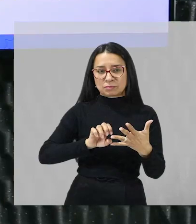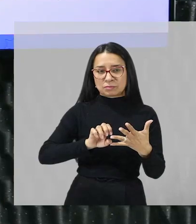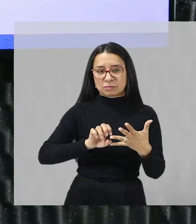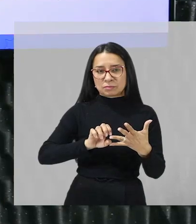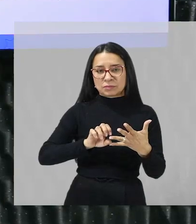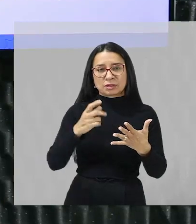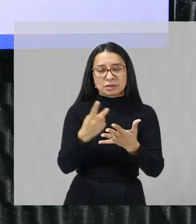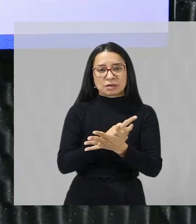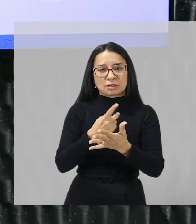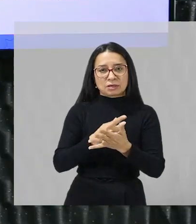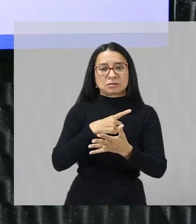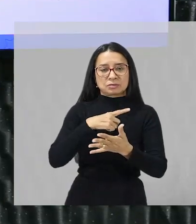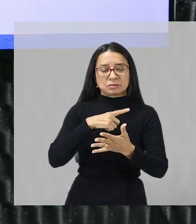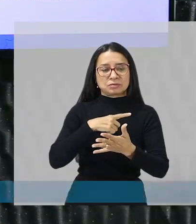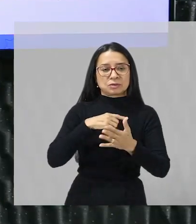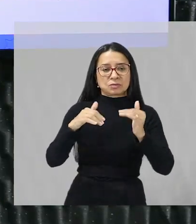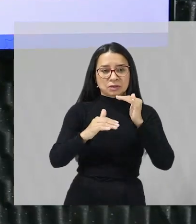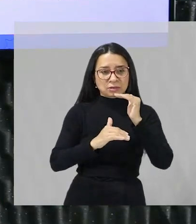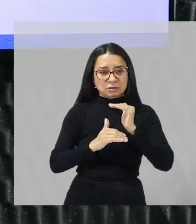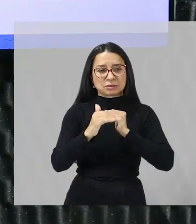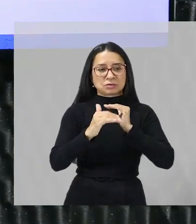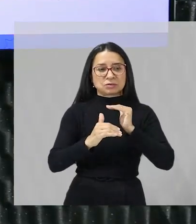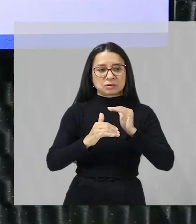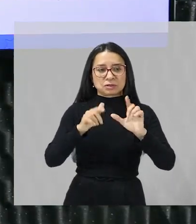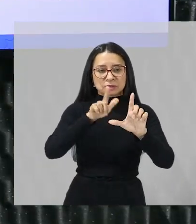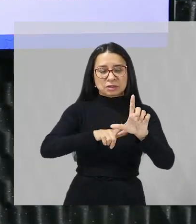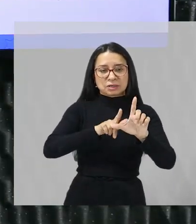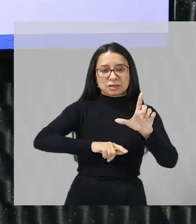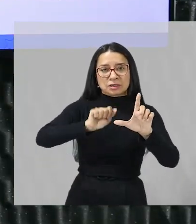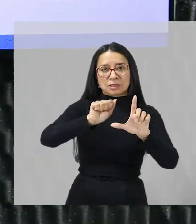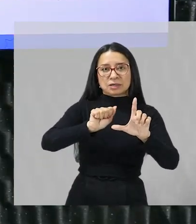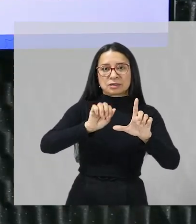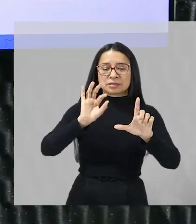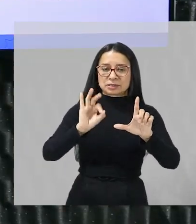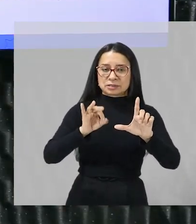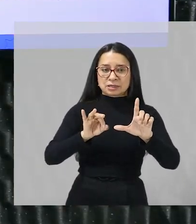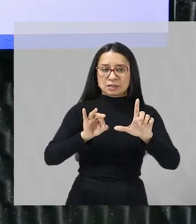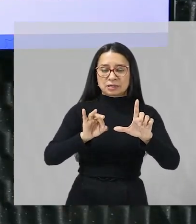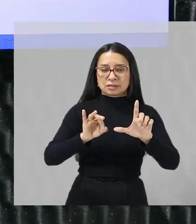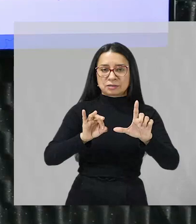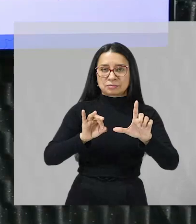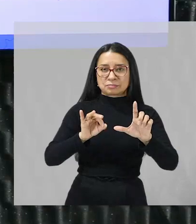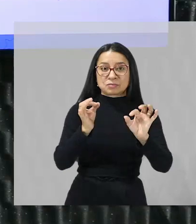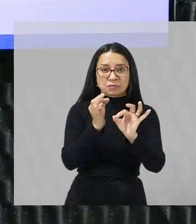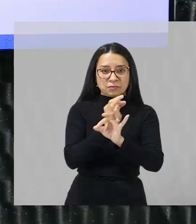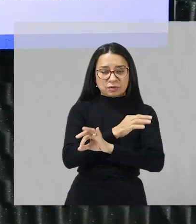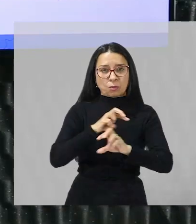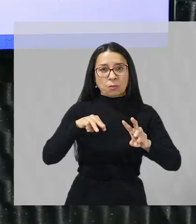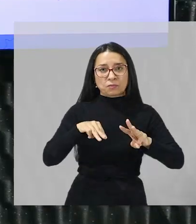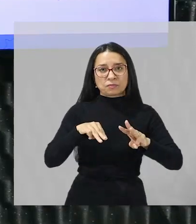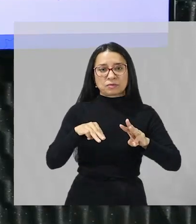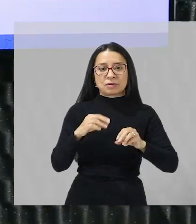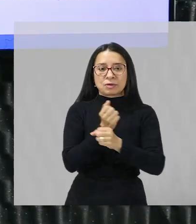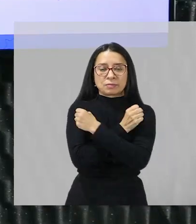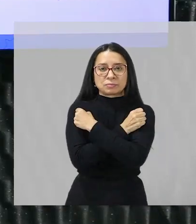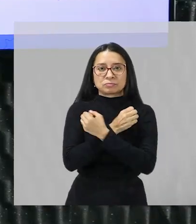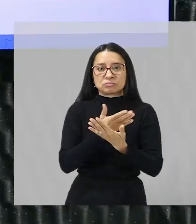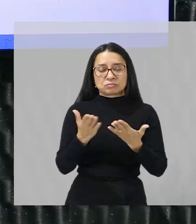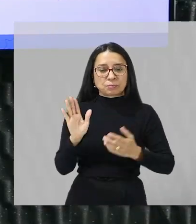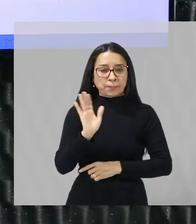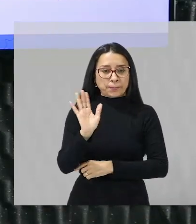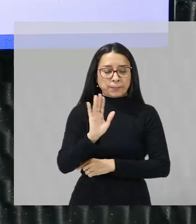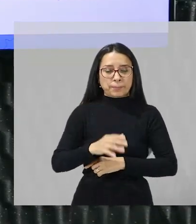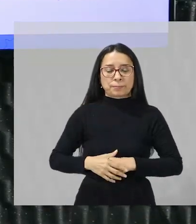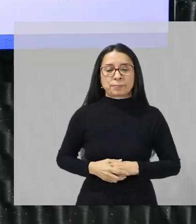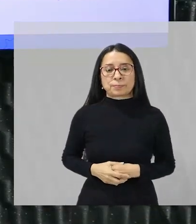aqui. Muito obrigado pela atenção de todos. Tenham todos uma excelente prova, tanto da UEMA quanto do Enem, e a gente se vê numa próxima.